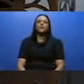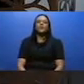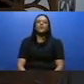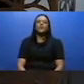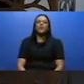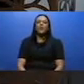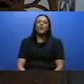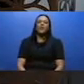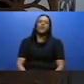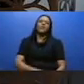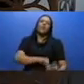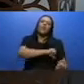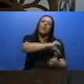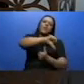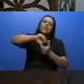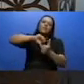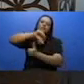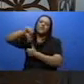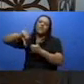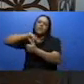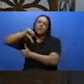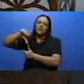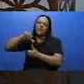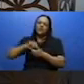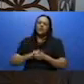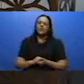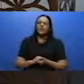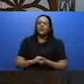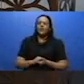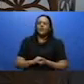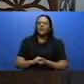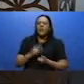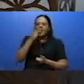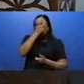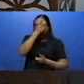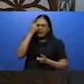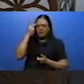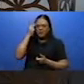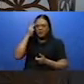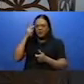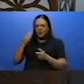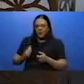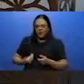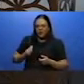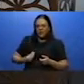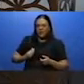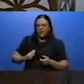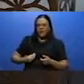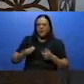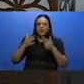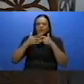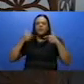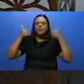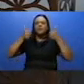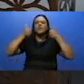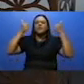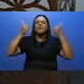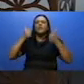tantas transformações, os aldeiões passaram a viver melhor e começaram a produzir mais do